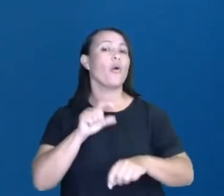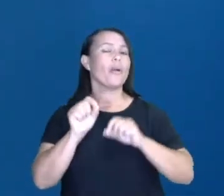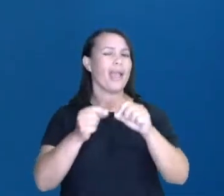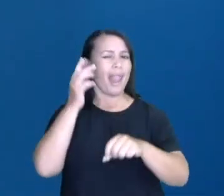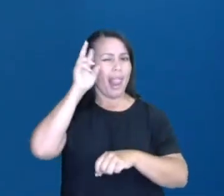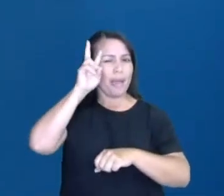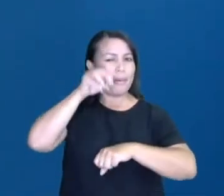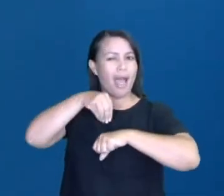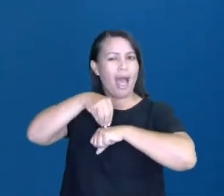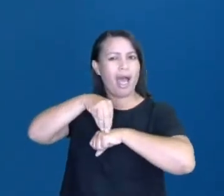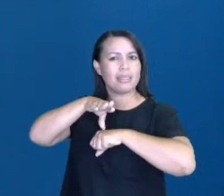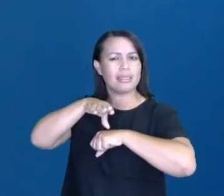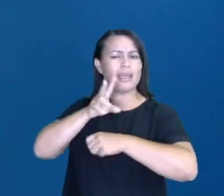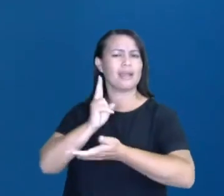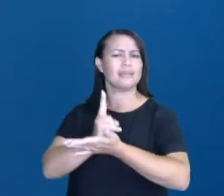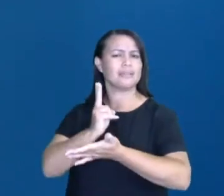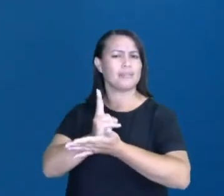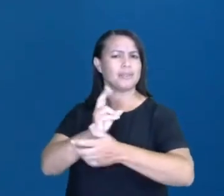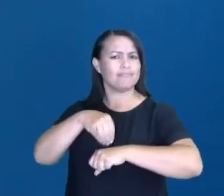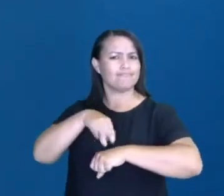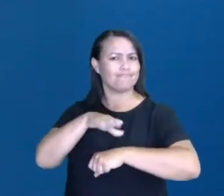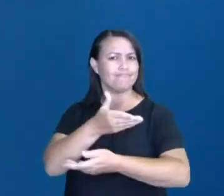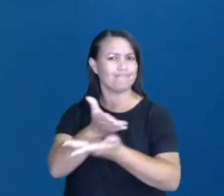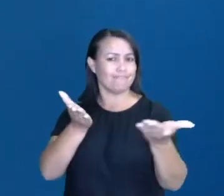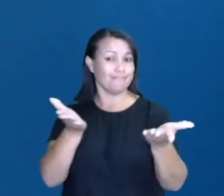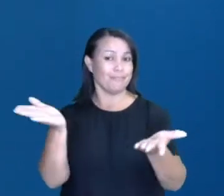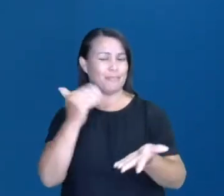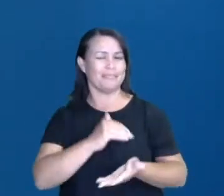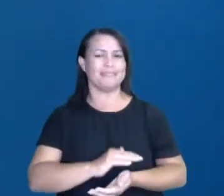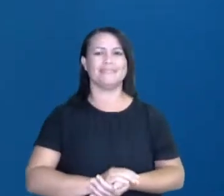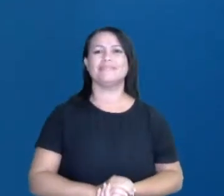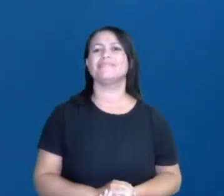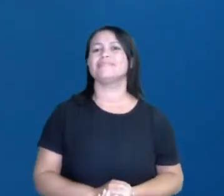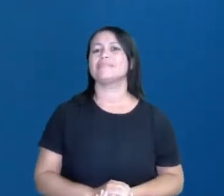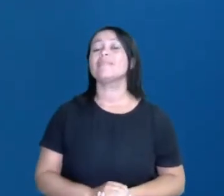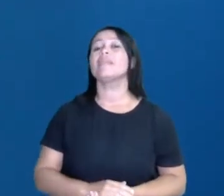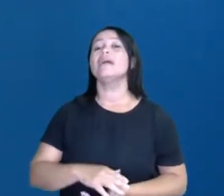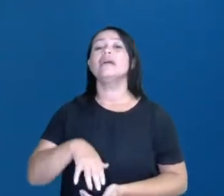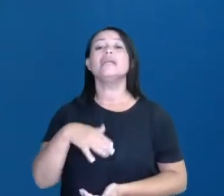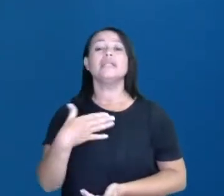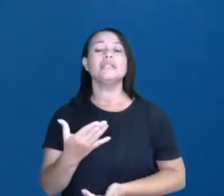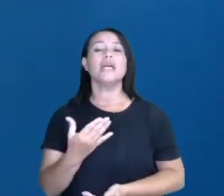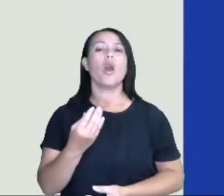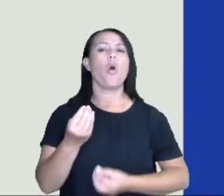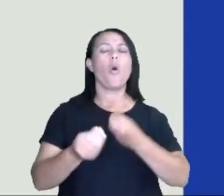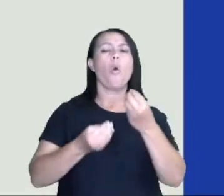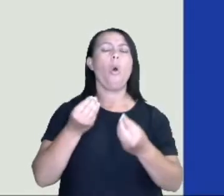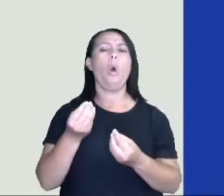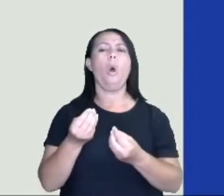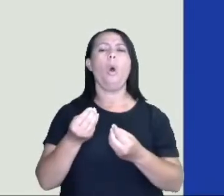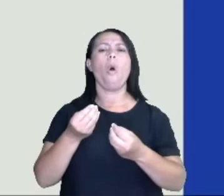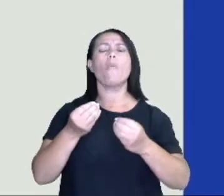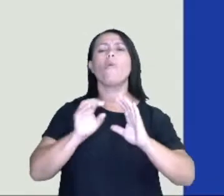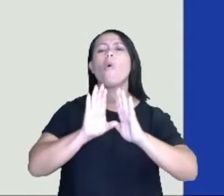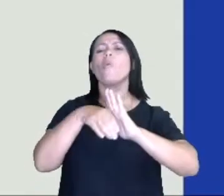dica que o professor passa muito para vocês. Vamos lá? Então, qual é a definição de